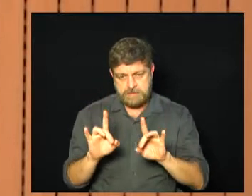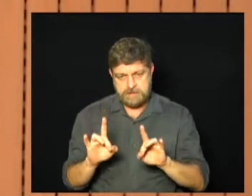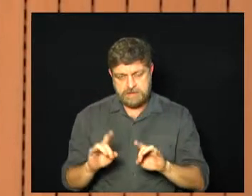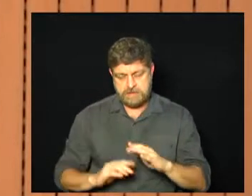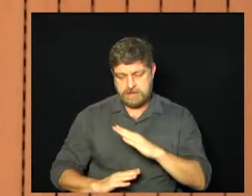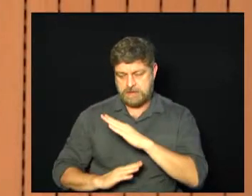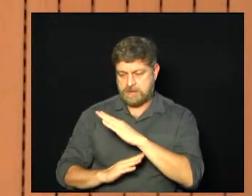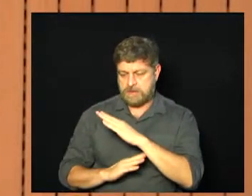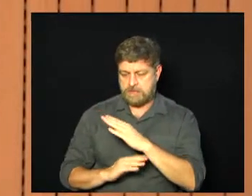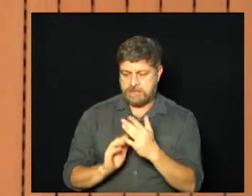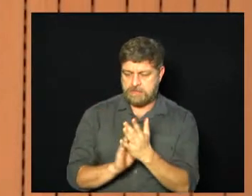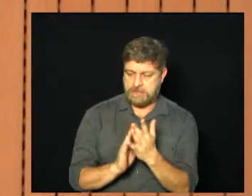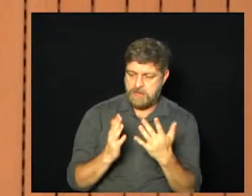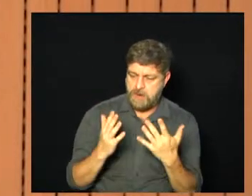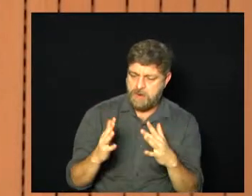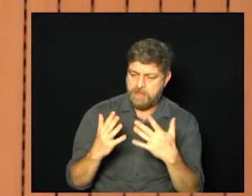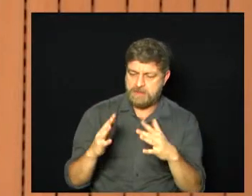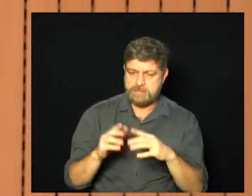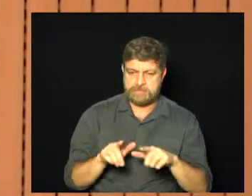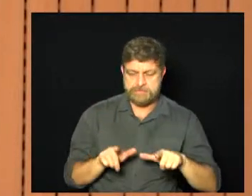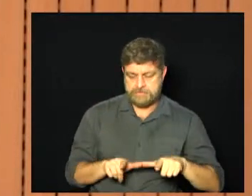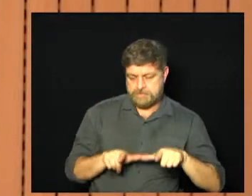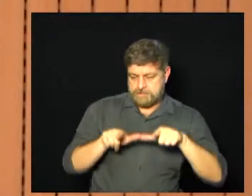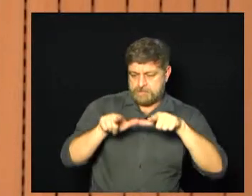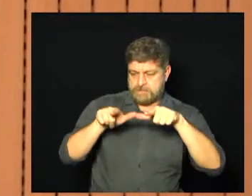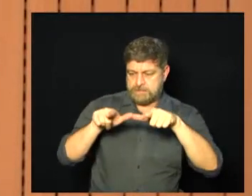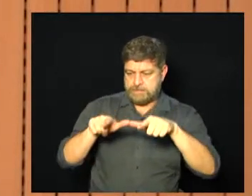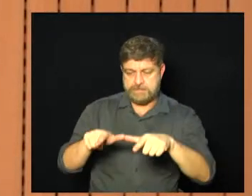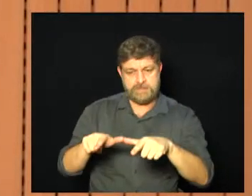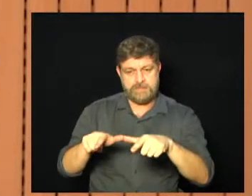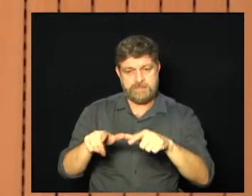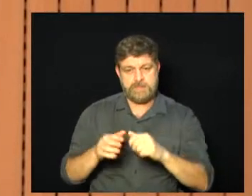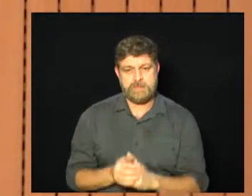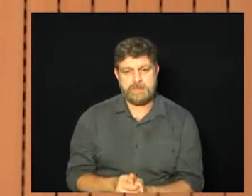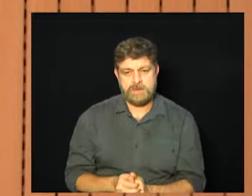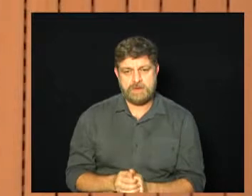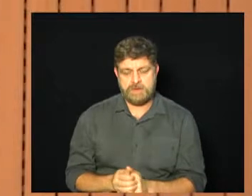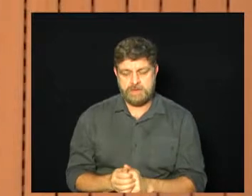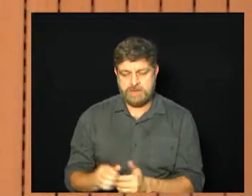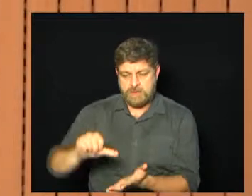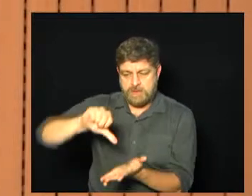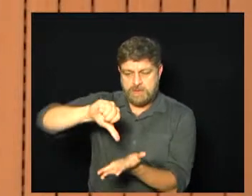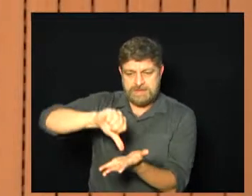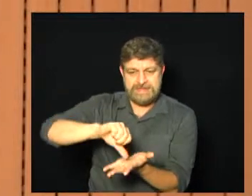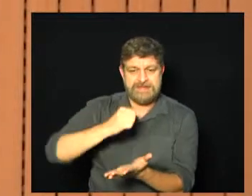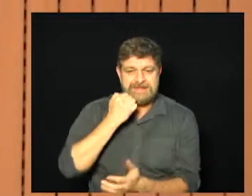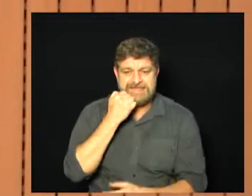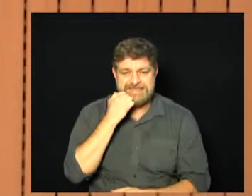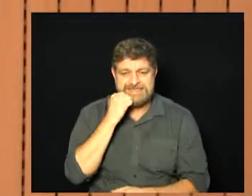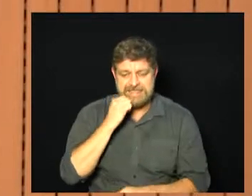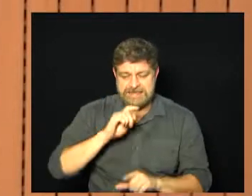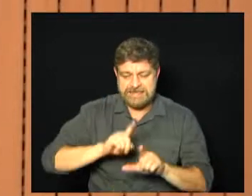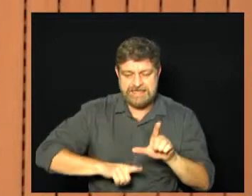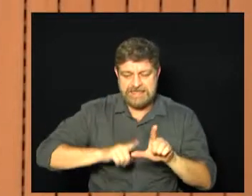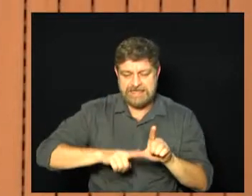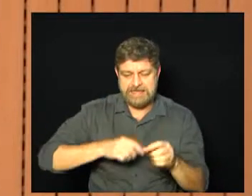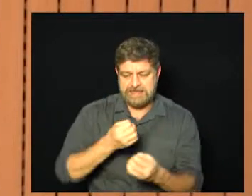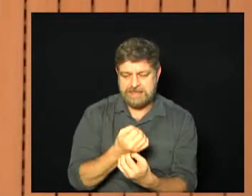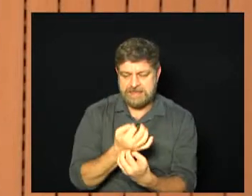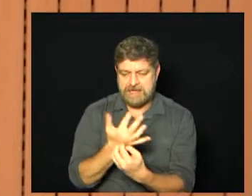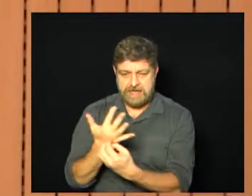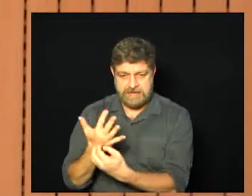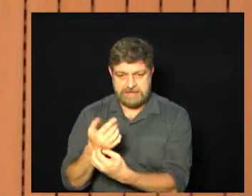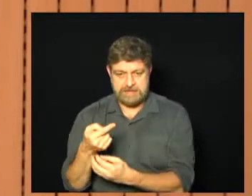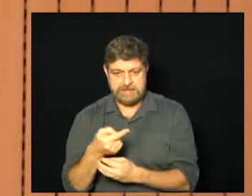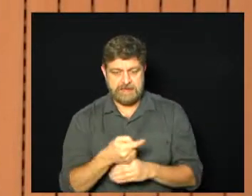para homenagear, com entrega de diploma de honra ao mérito, o Centro de Ciências, Letras e Artes, por proposição do